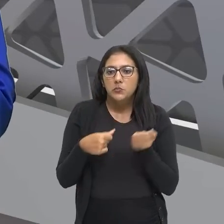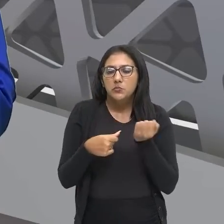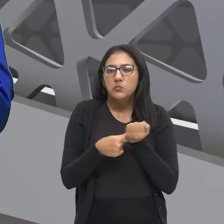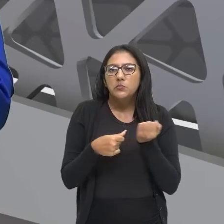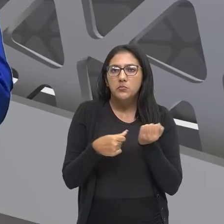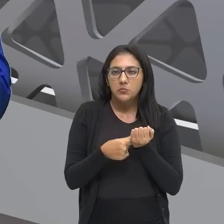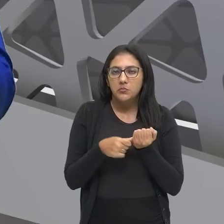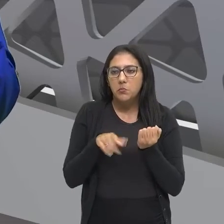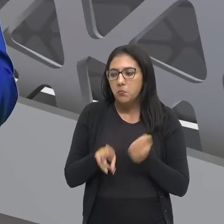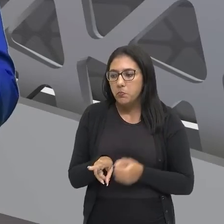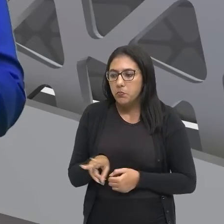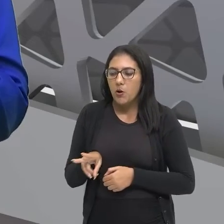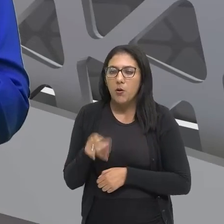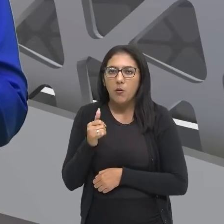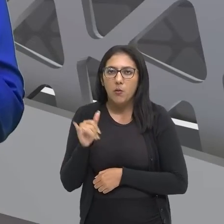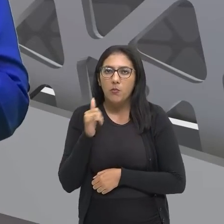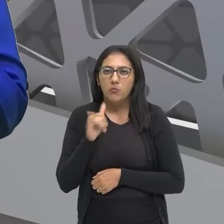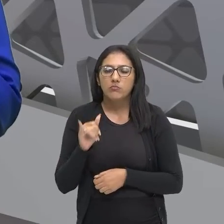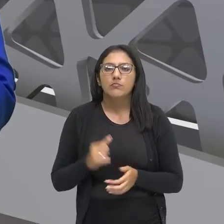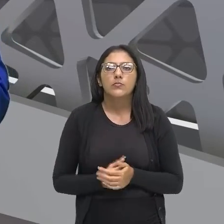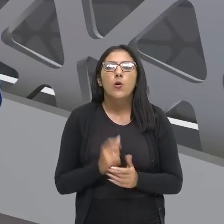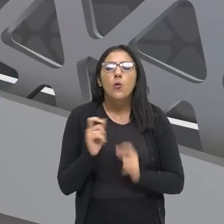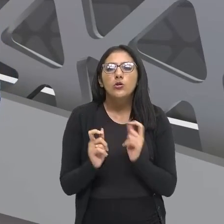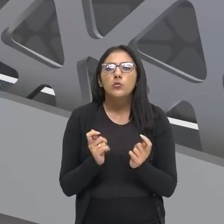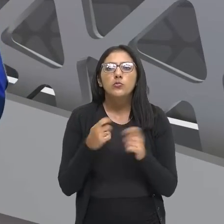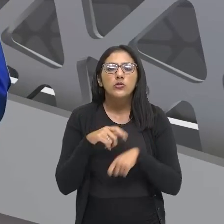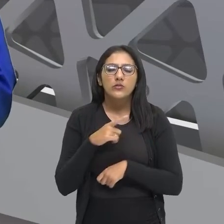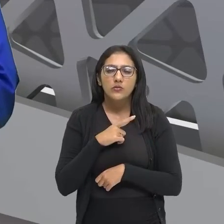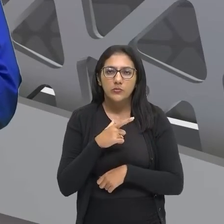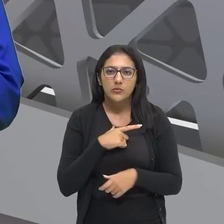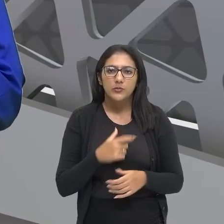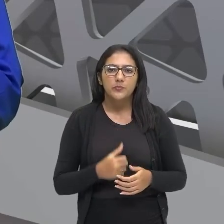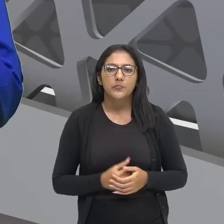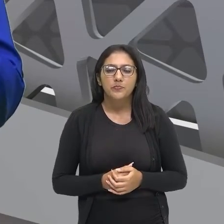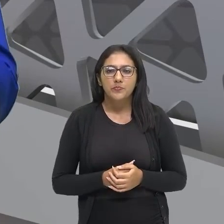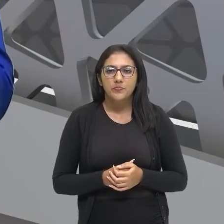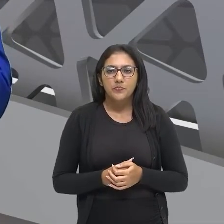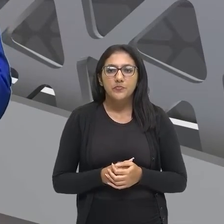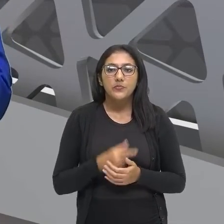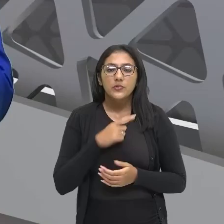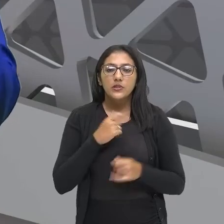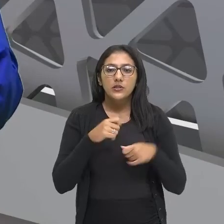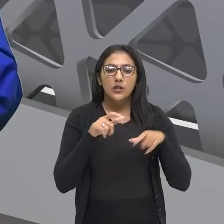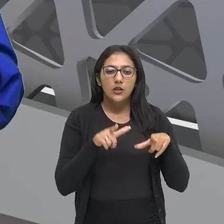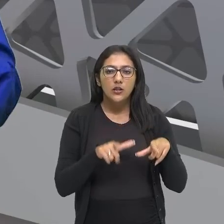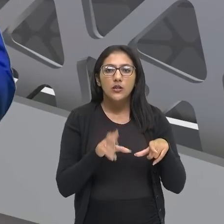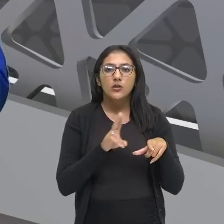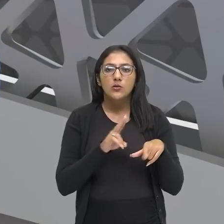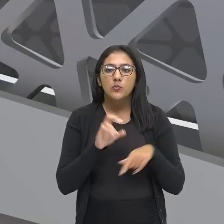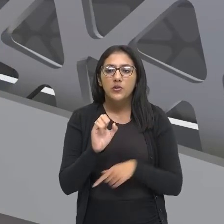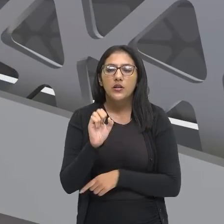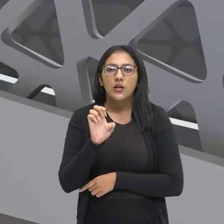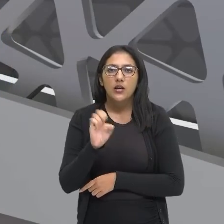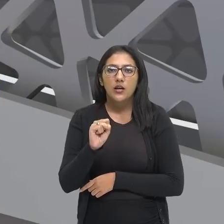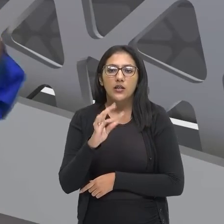um aparelho que proteja desse pico de energia e ele estiver ligado na